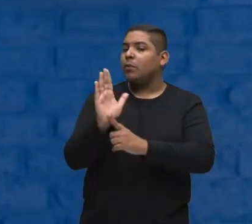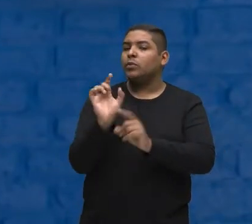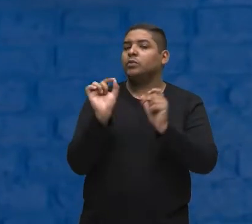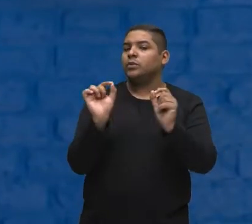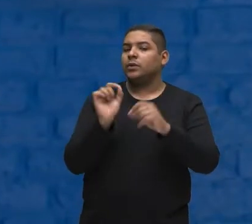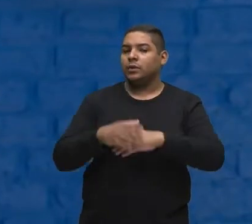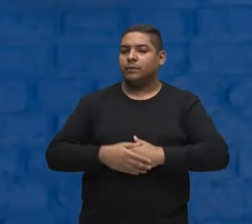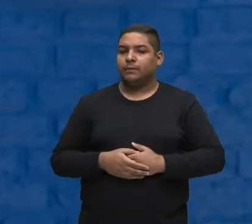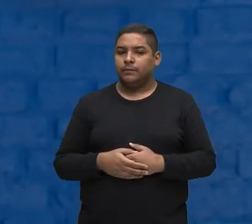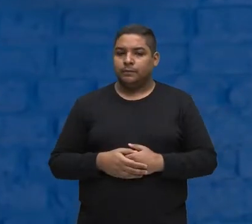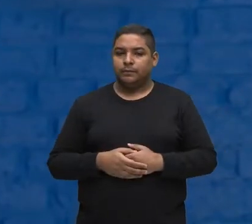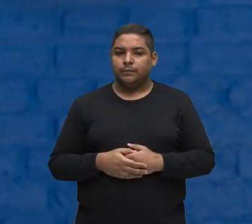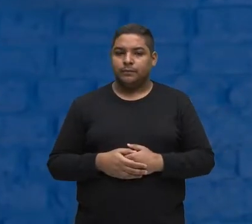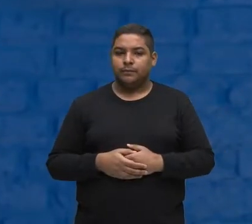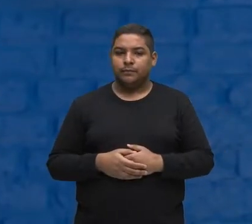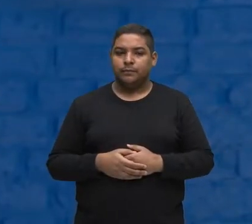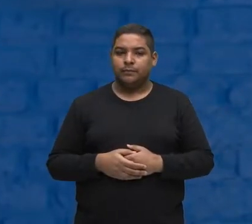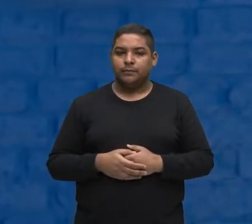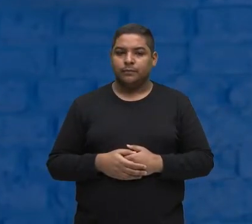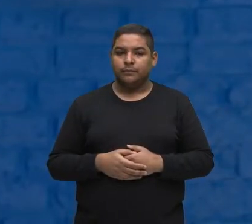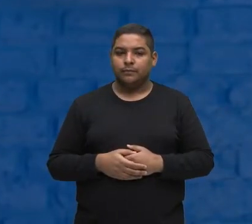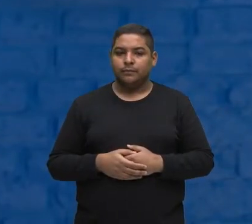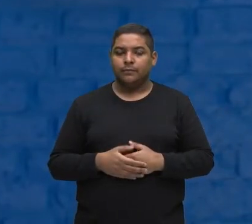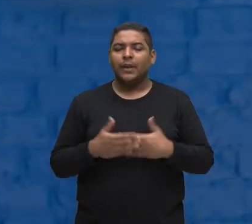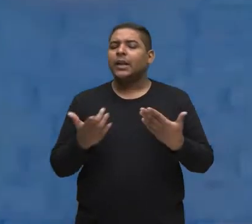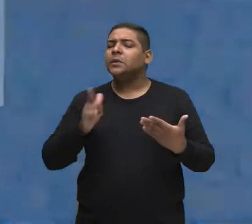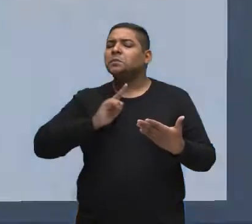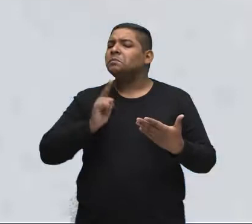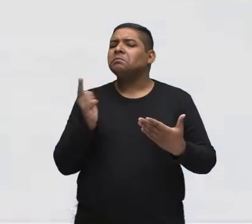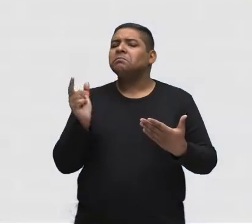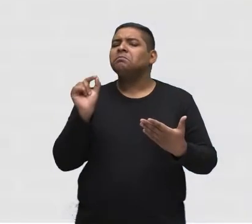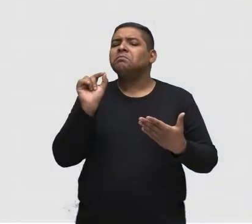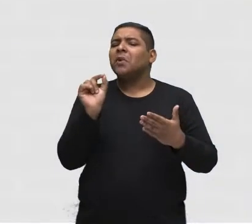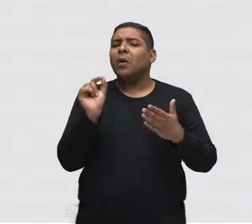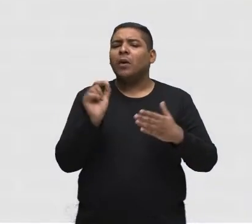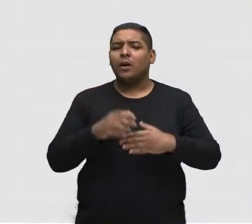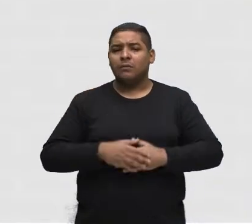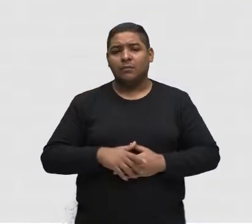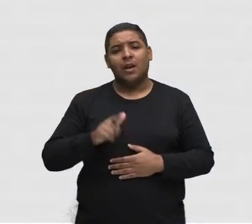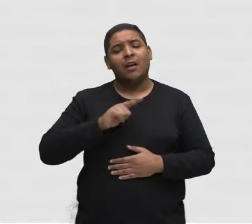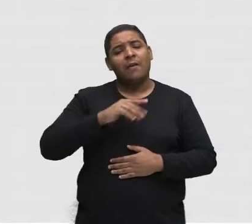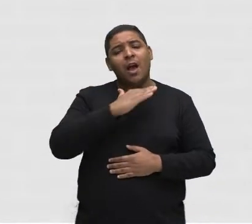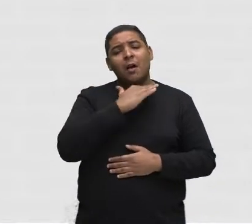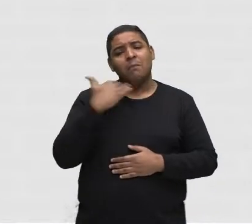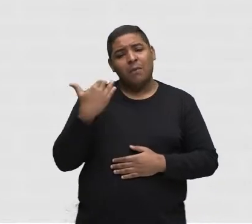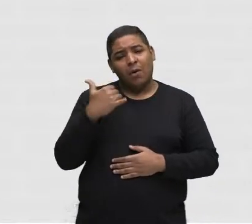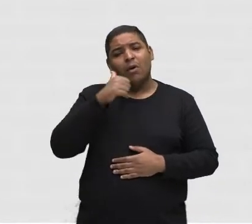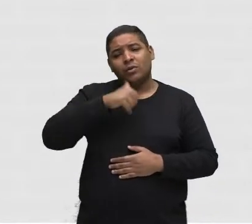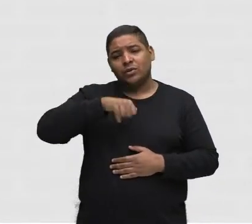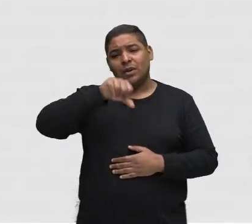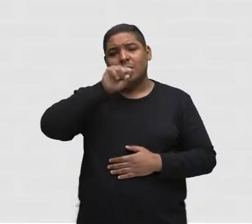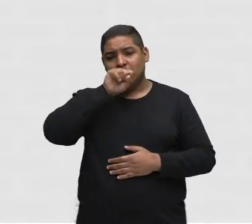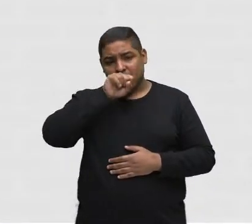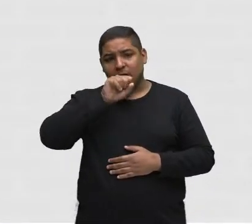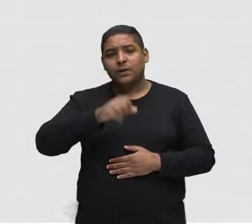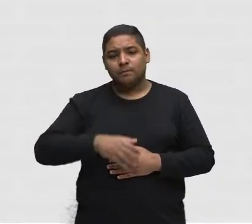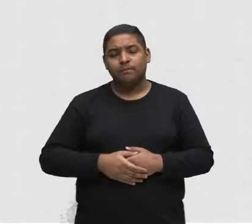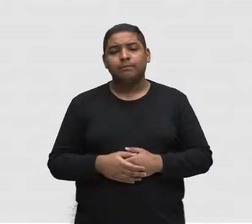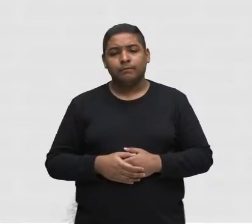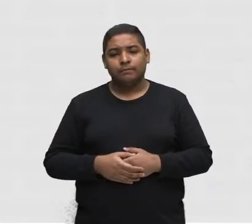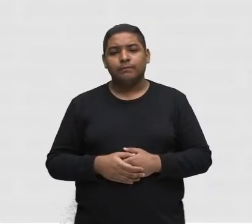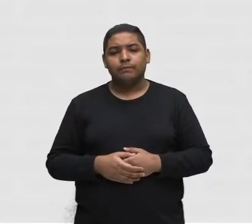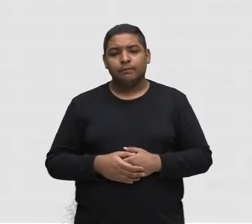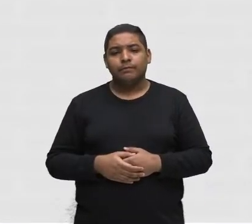estava no 3º aninho, né? Então, houve o quê? Houve a morte da mãe dele. Então, a morte da sua mãe foi